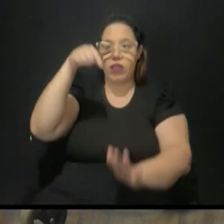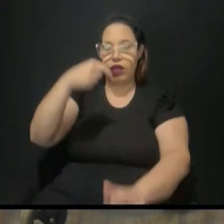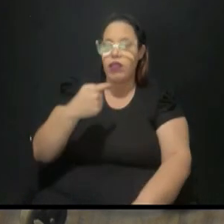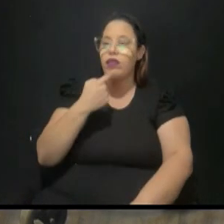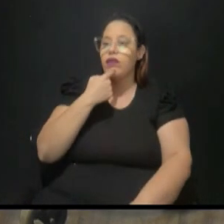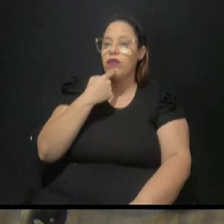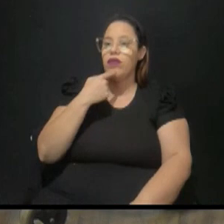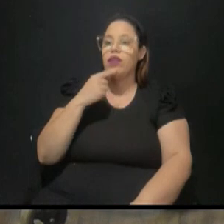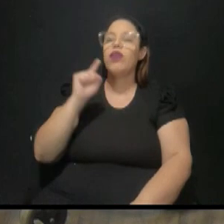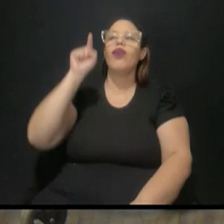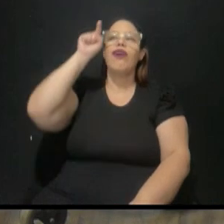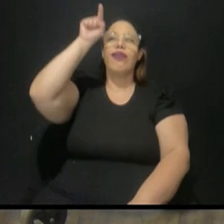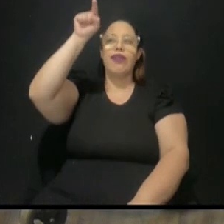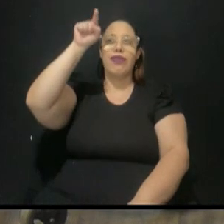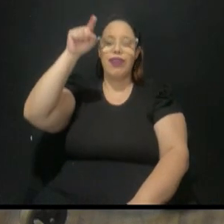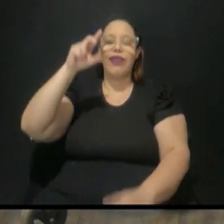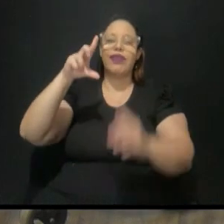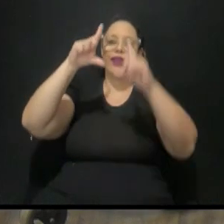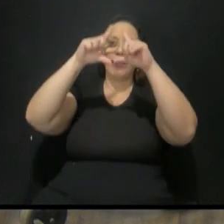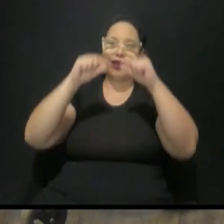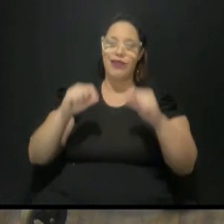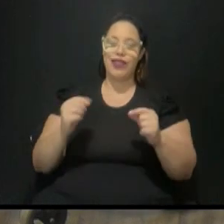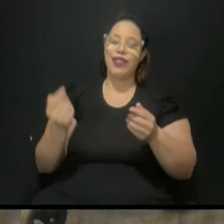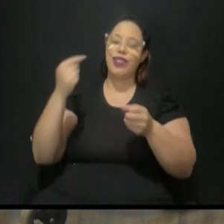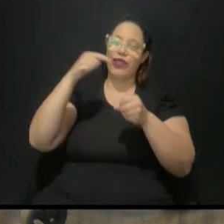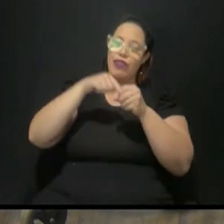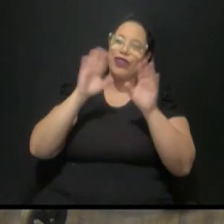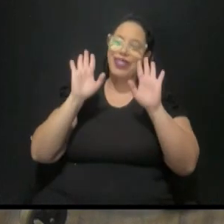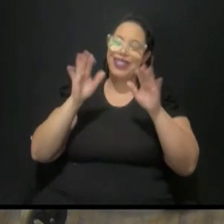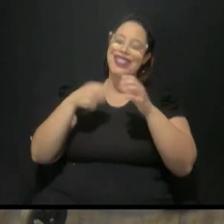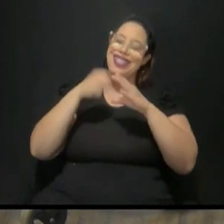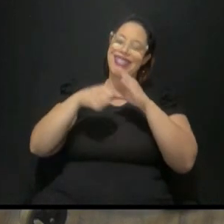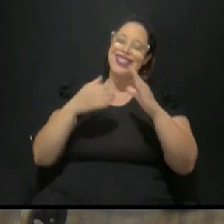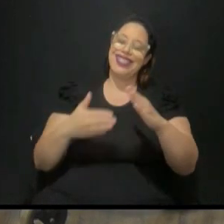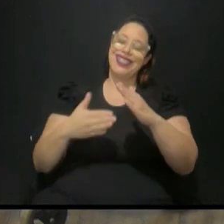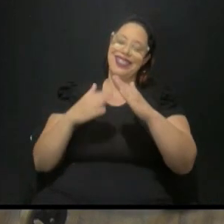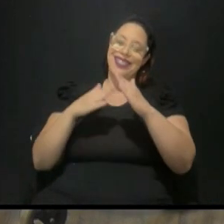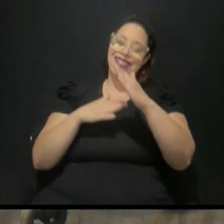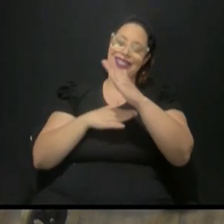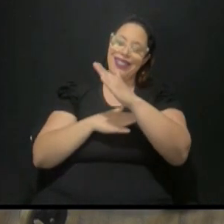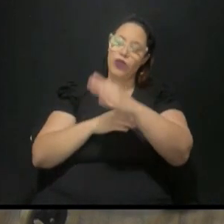estão lá em Paris. A gente volta já já com o Estúdio Câmara.